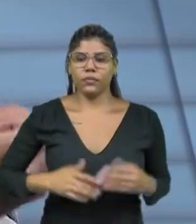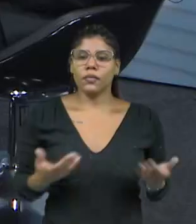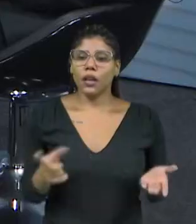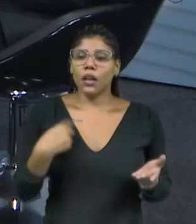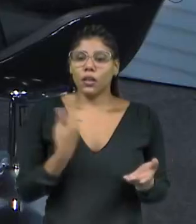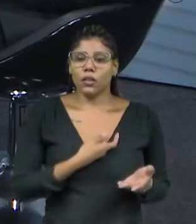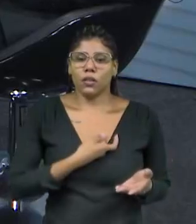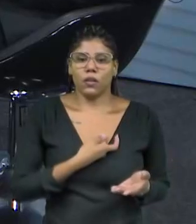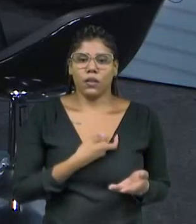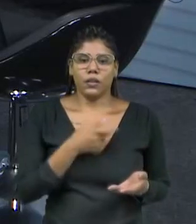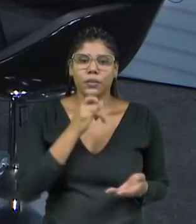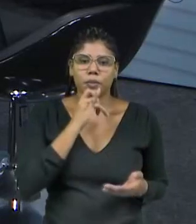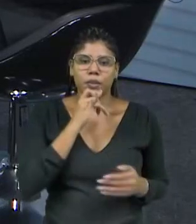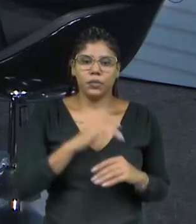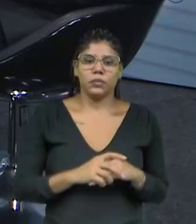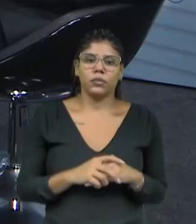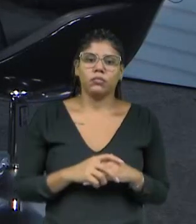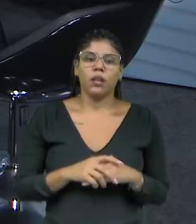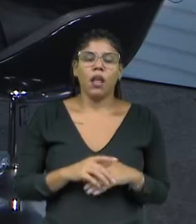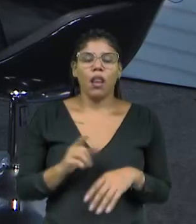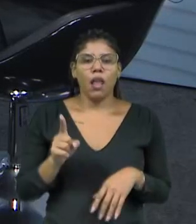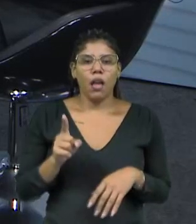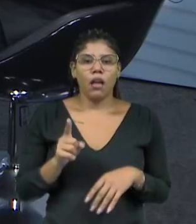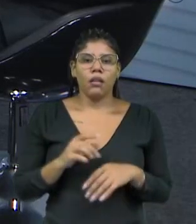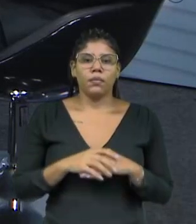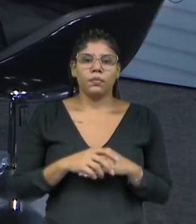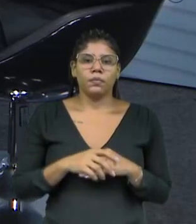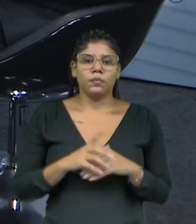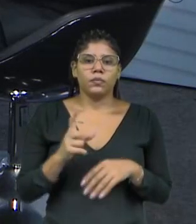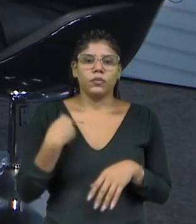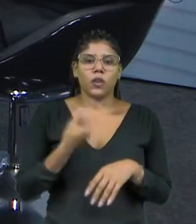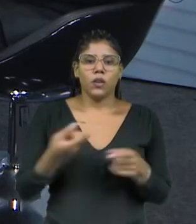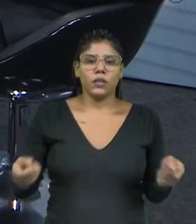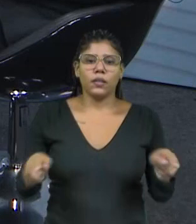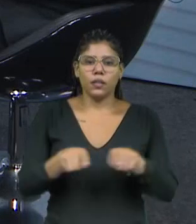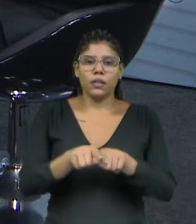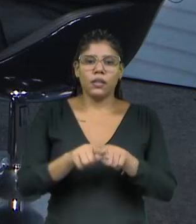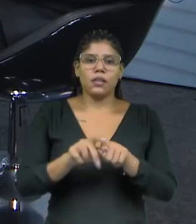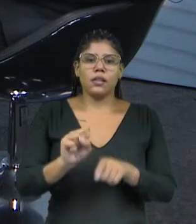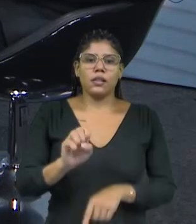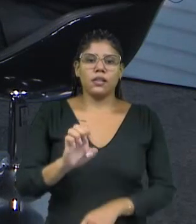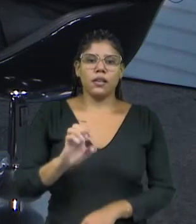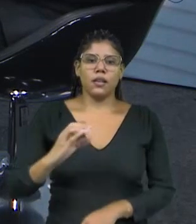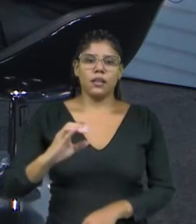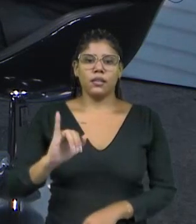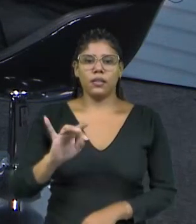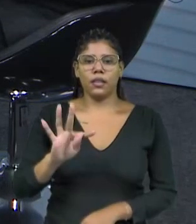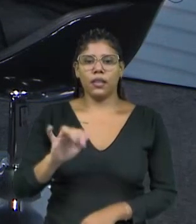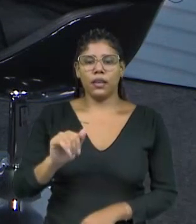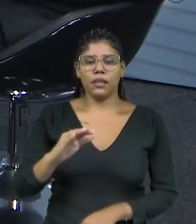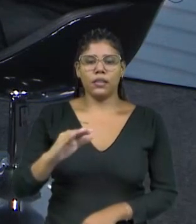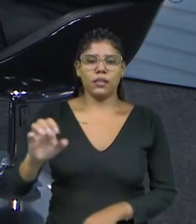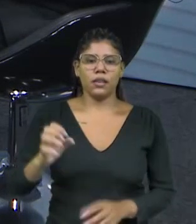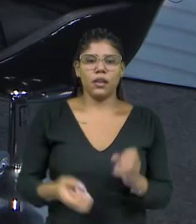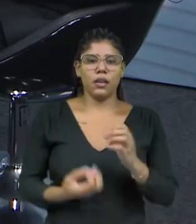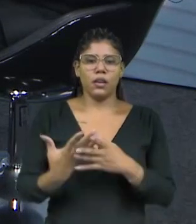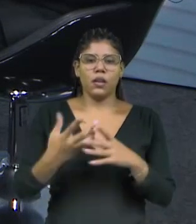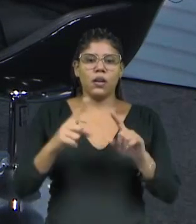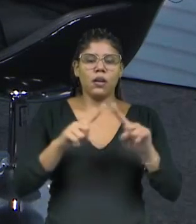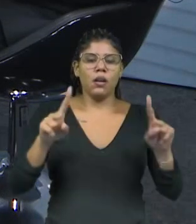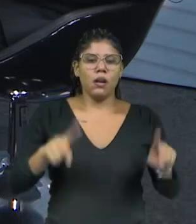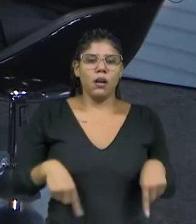gente, quando chegou na SEDET, nos aliamos com a CCTES e propusemos um programa chamado